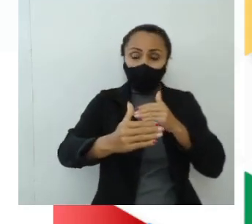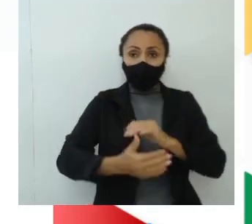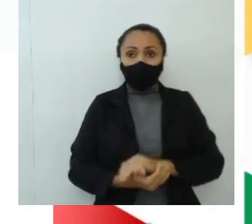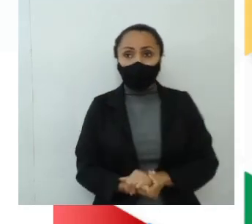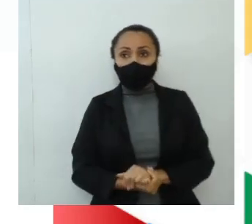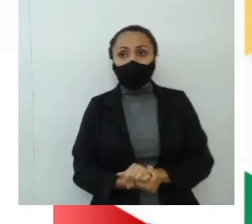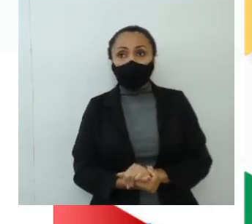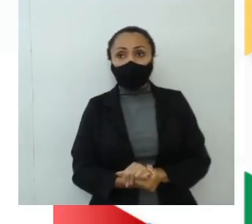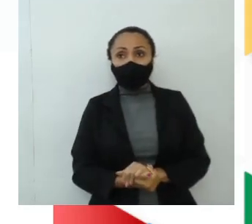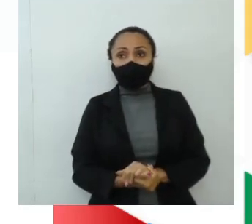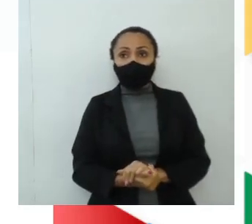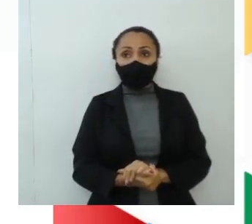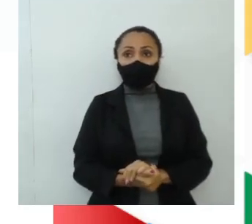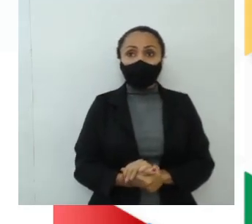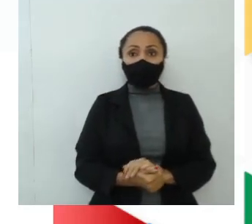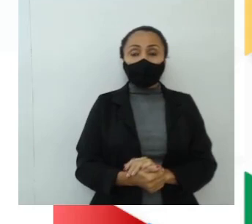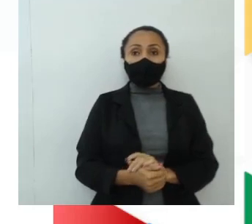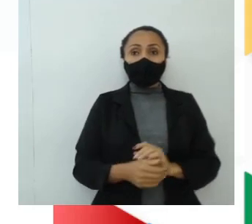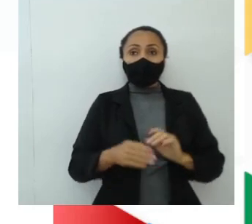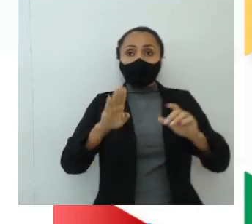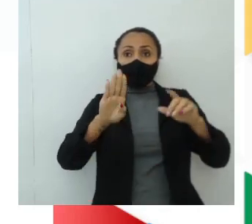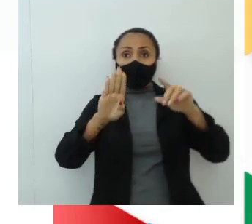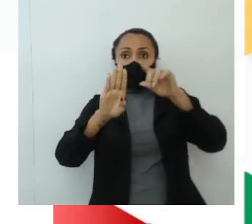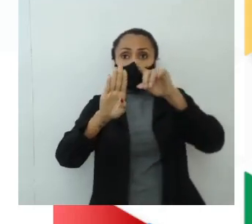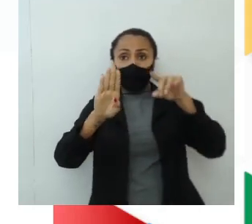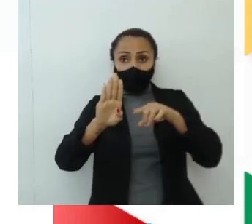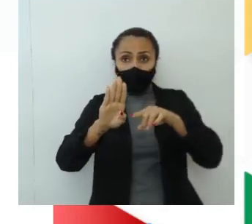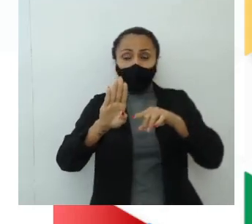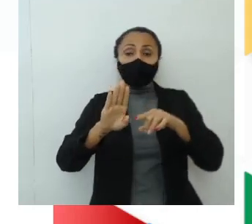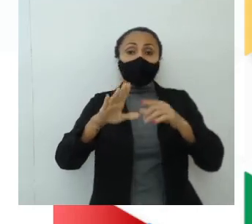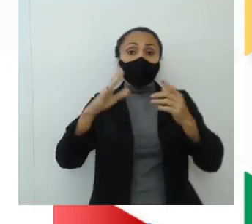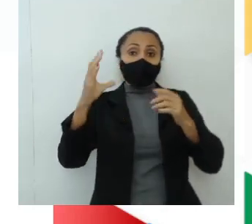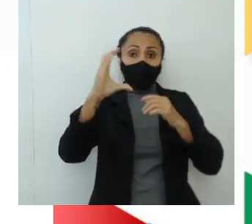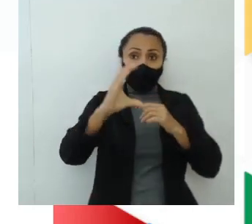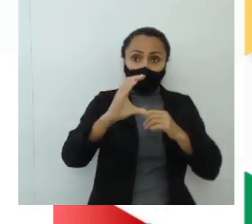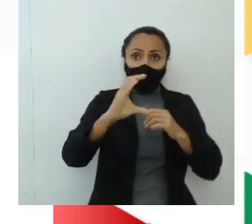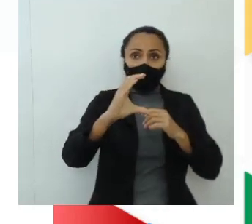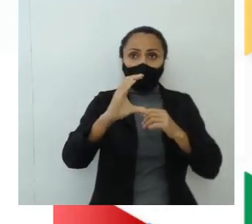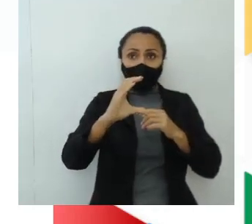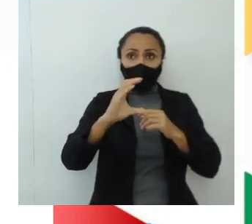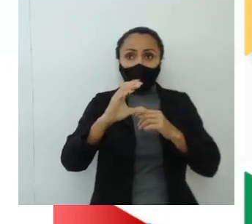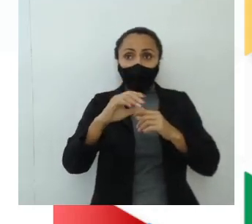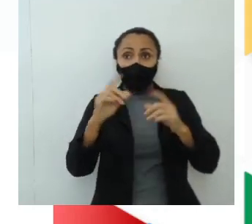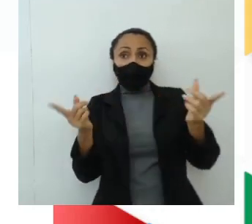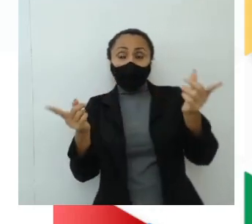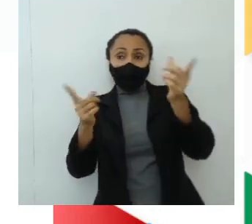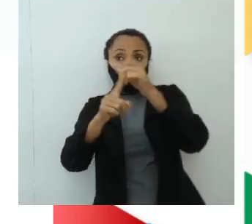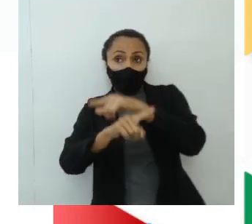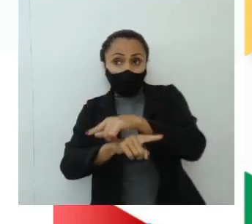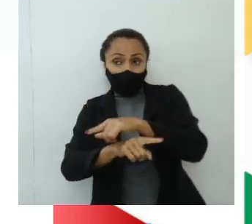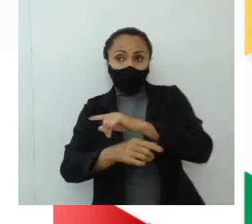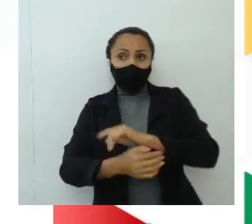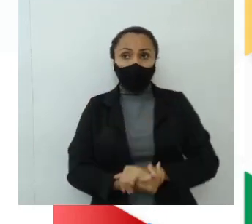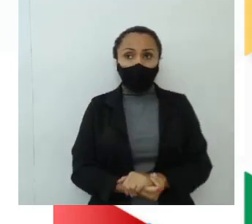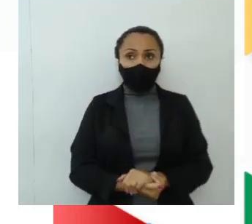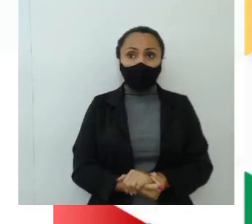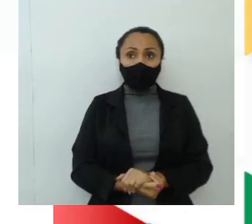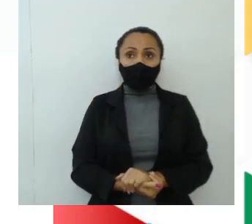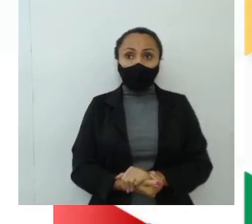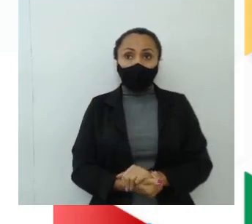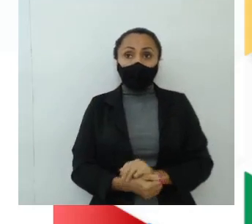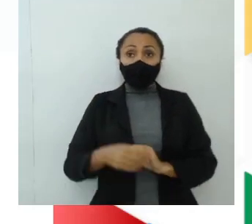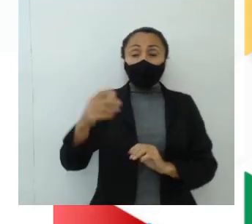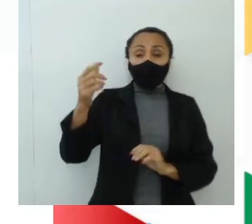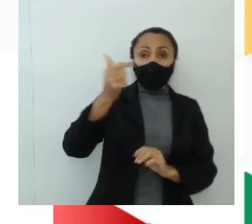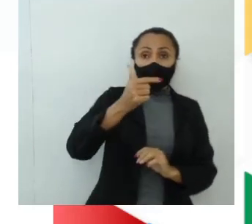B vai ser, na verdade, a letra C, tá vendo? Com o sinal trocado, porque do lado do segundo